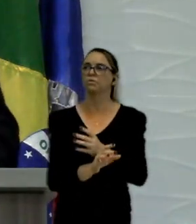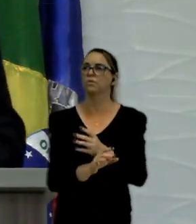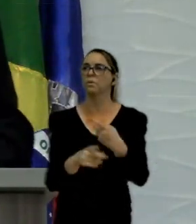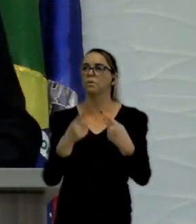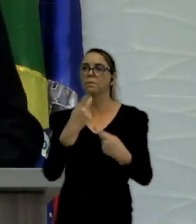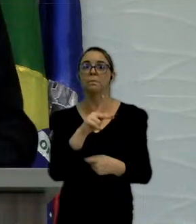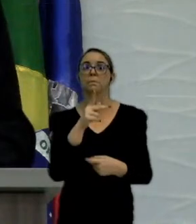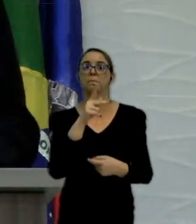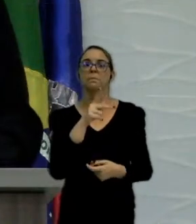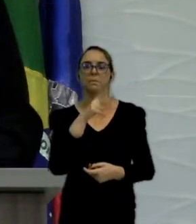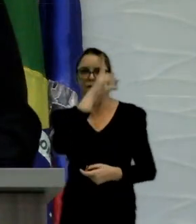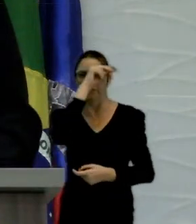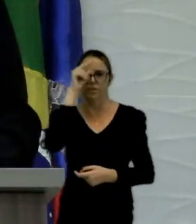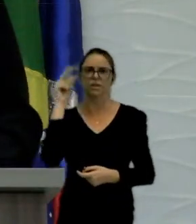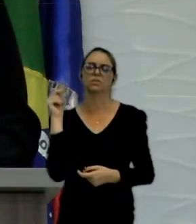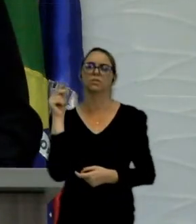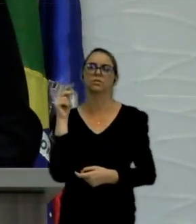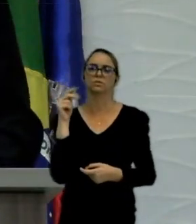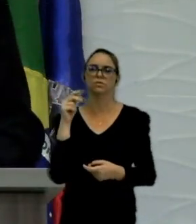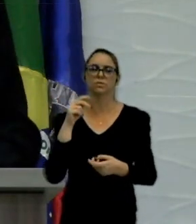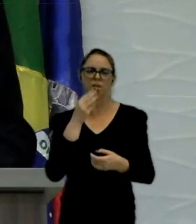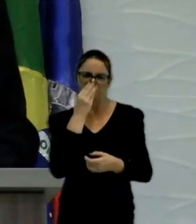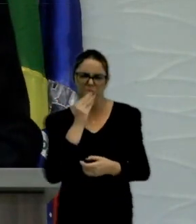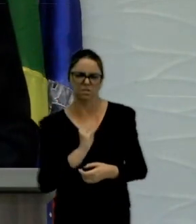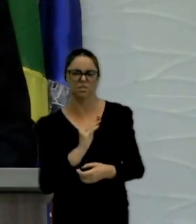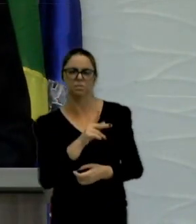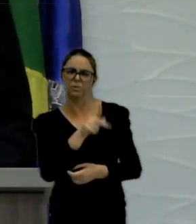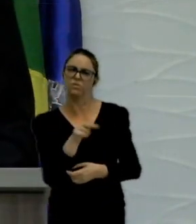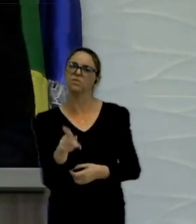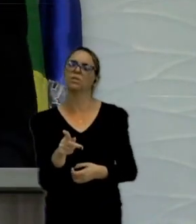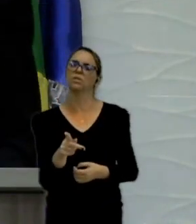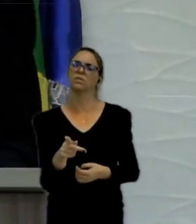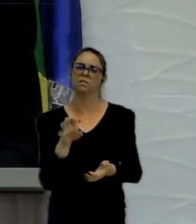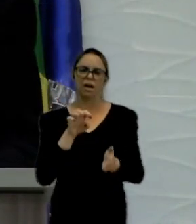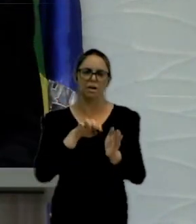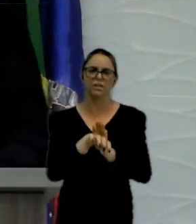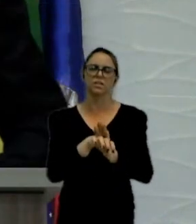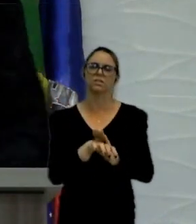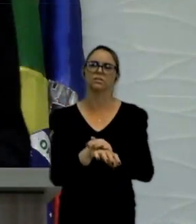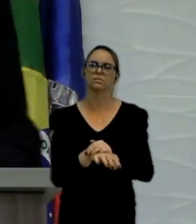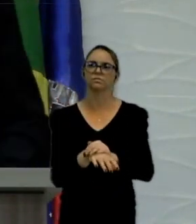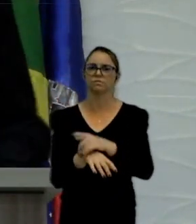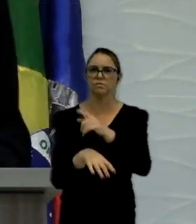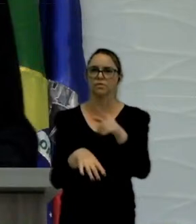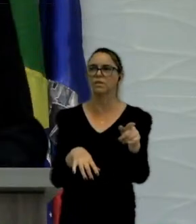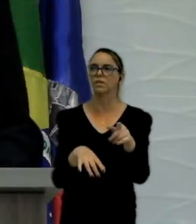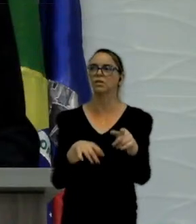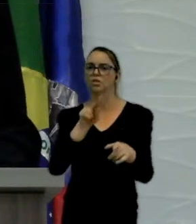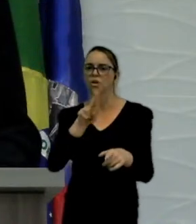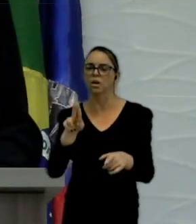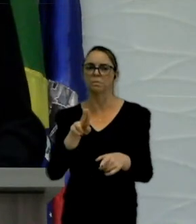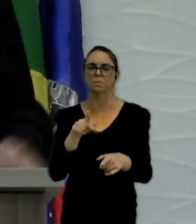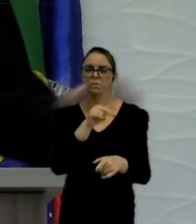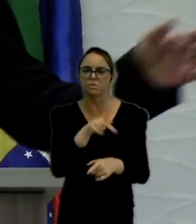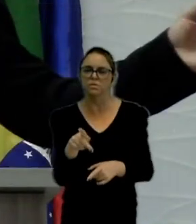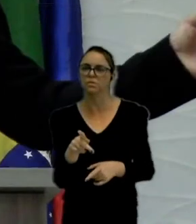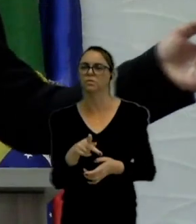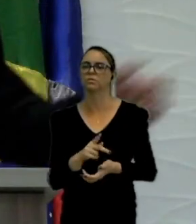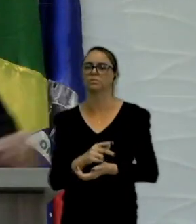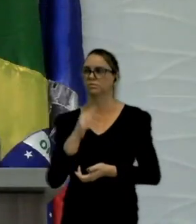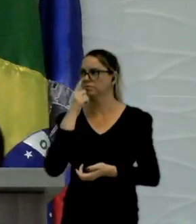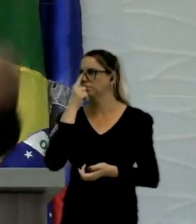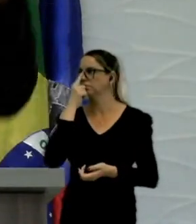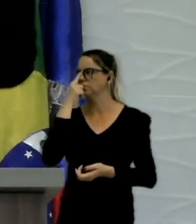prefeito. Maltratou os professores efetivos. Não era nem para vocês tocarem aqui em nome de professor. Ah, porque